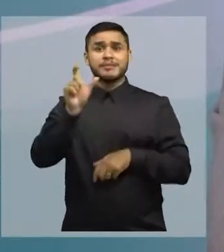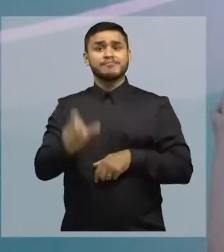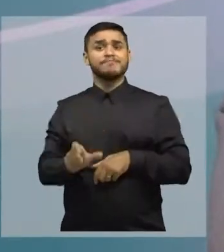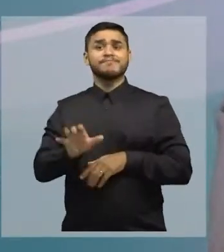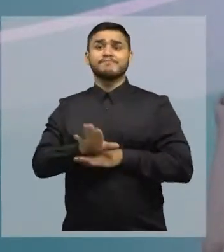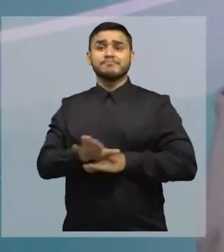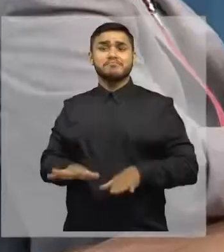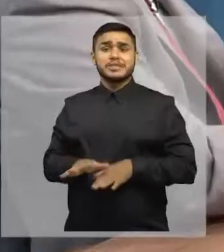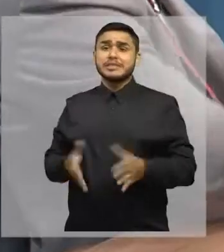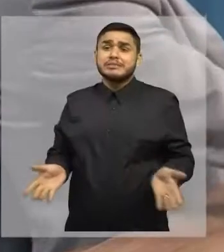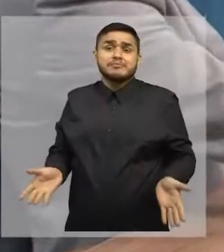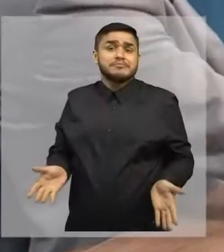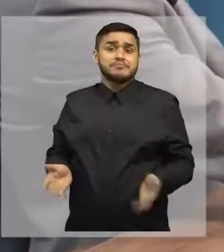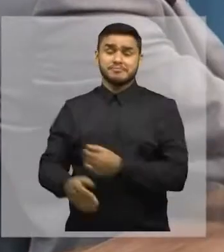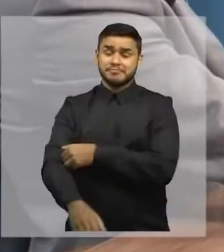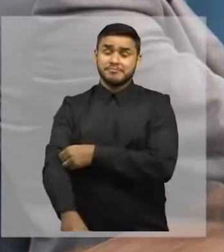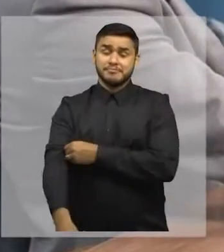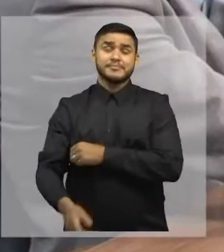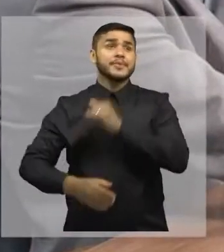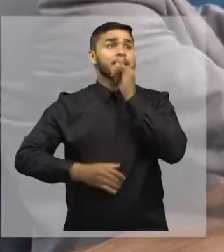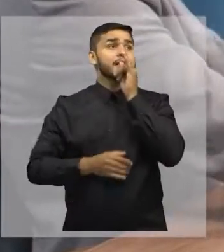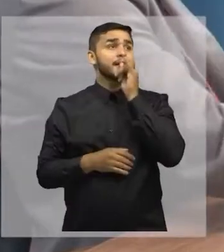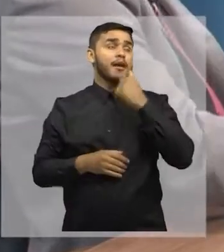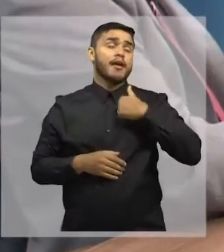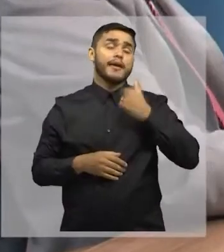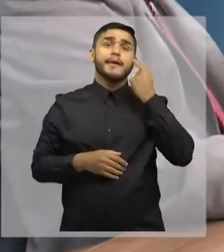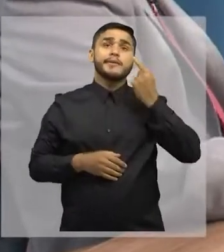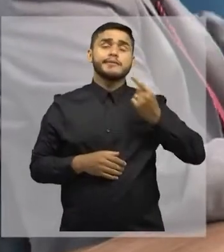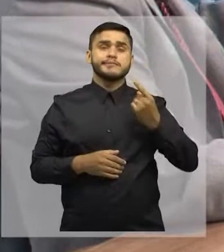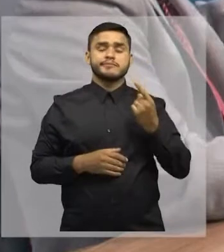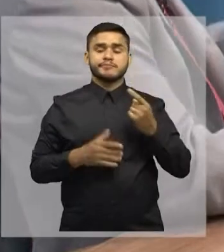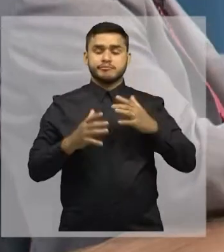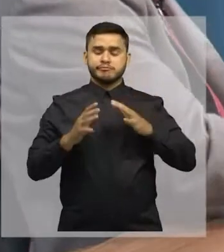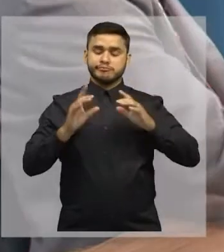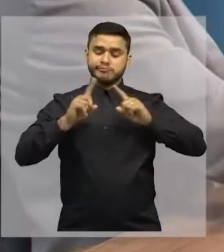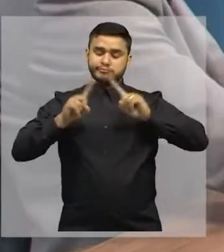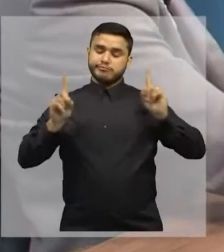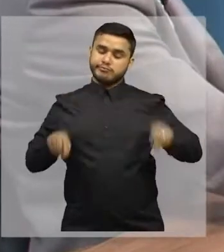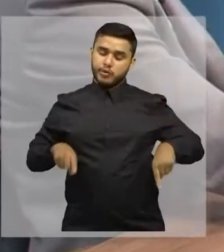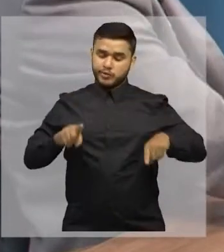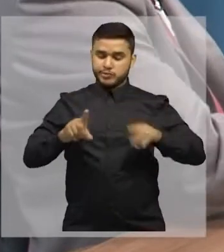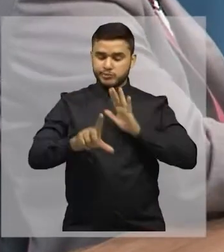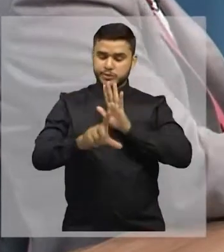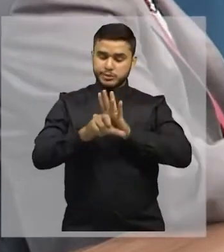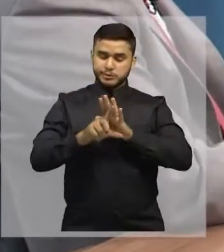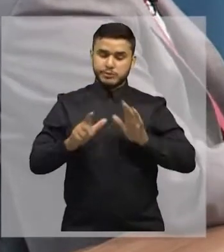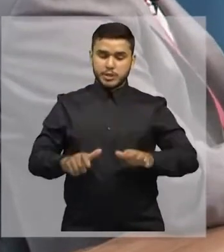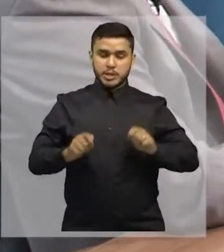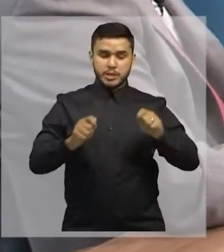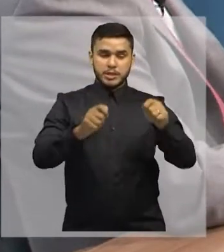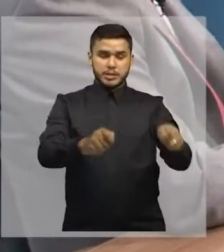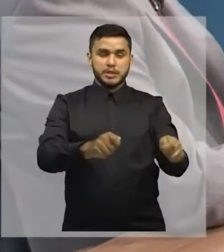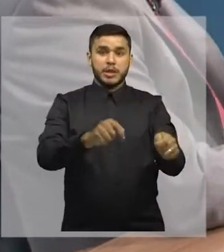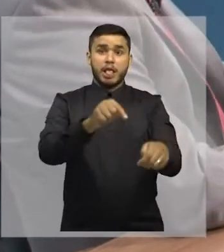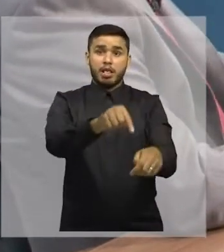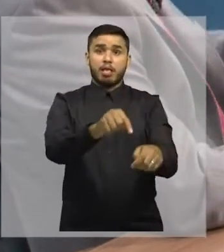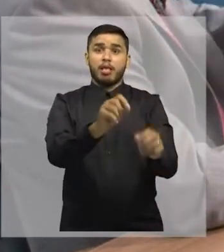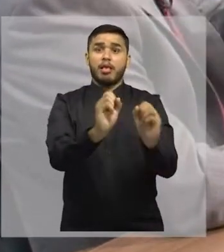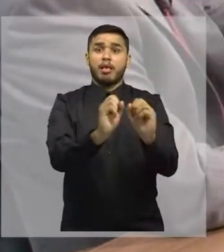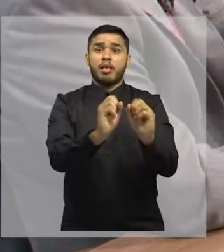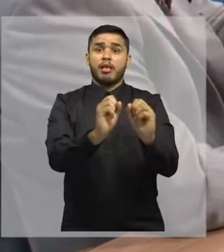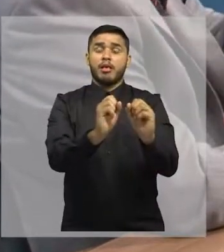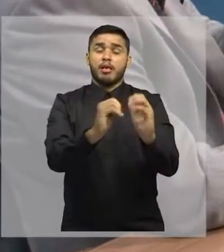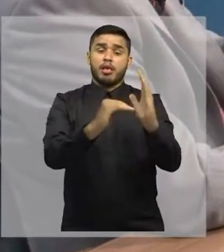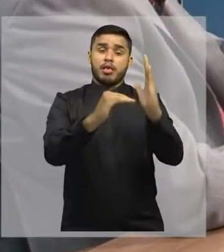quê? Ele coloca para o Congresso. Aí eu ouso dissentir de alguma conclusão do Arnaldo, que é o seguinte, eu não acho que a sociedade